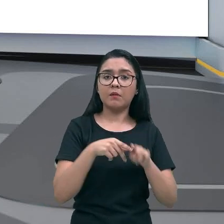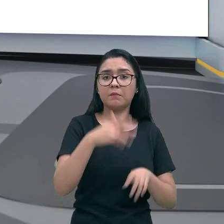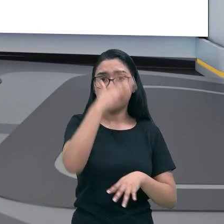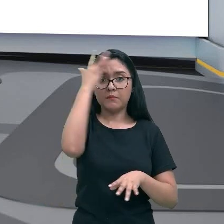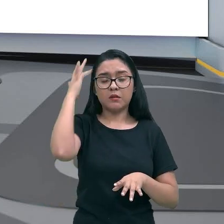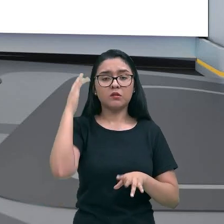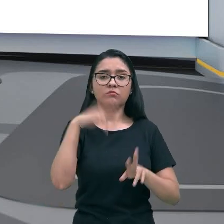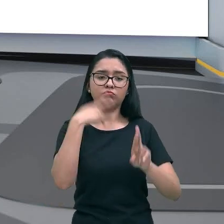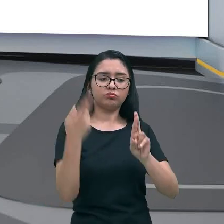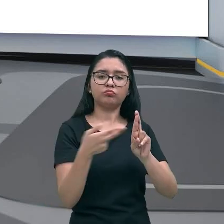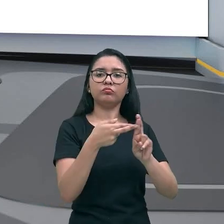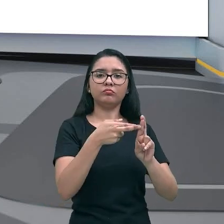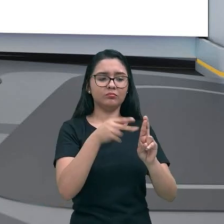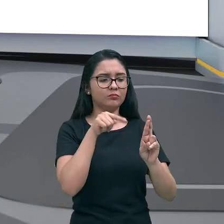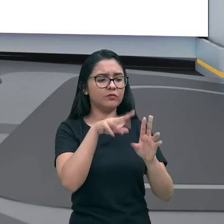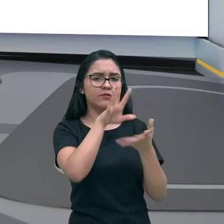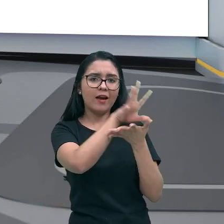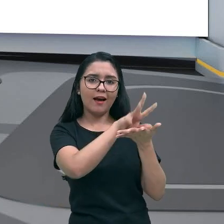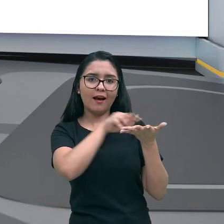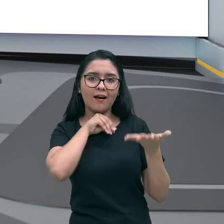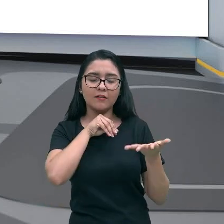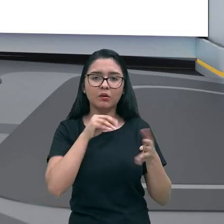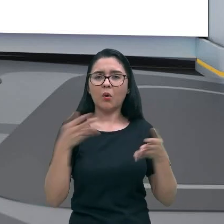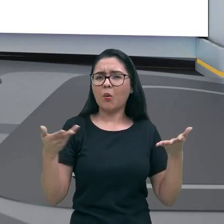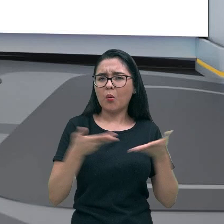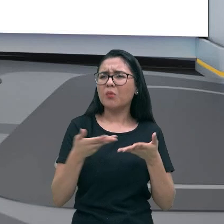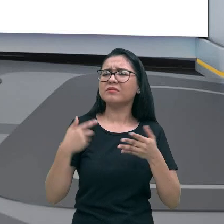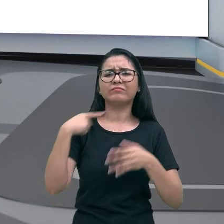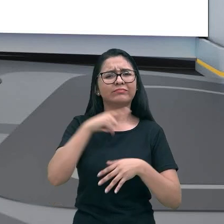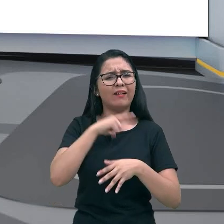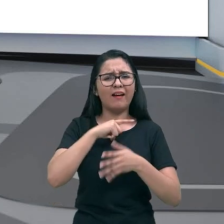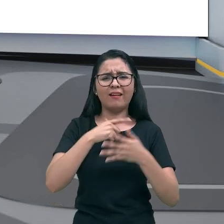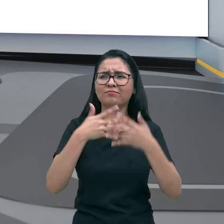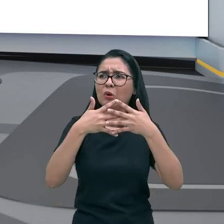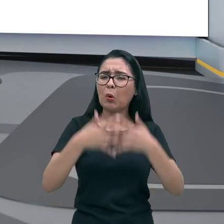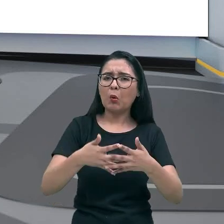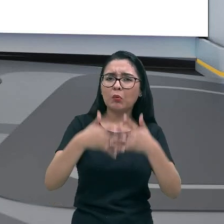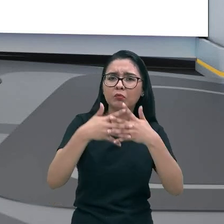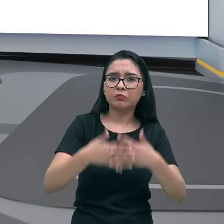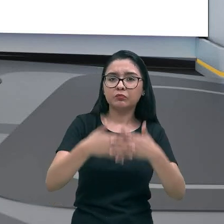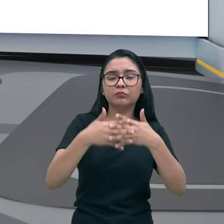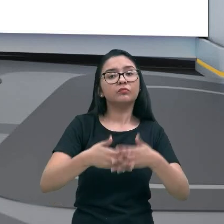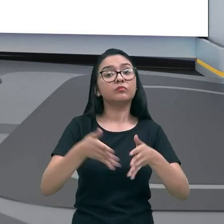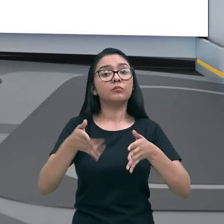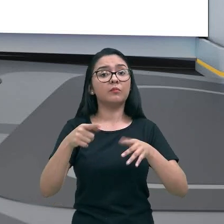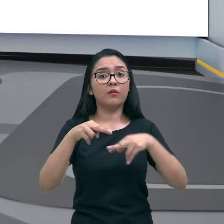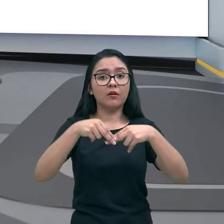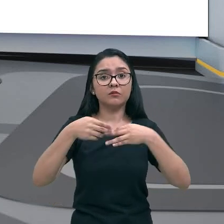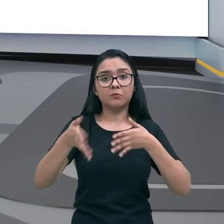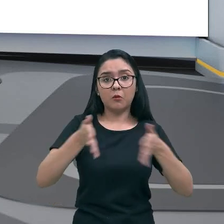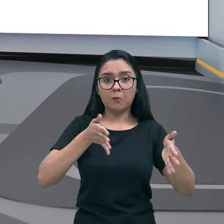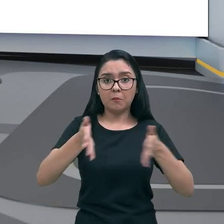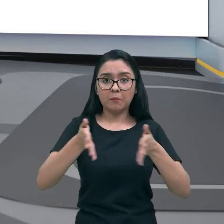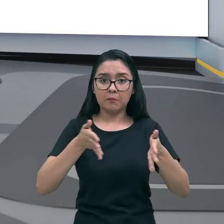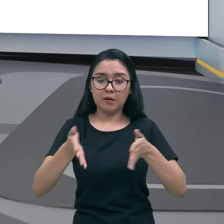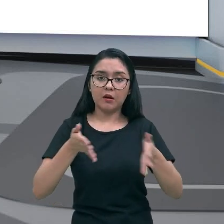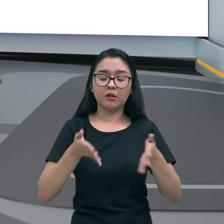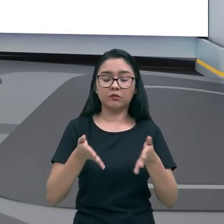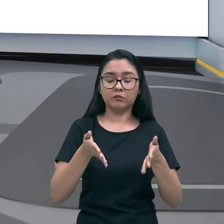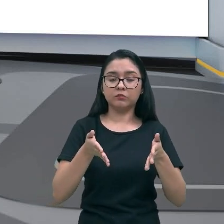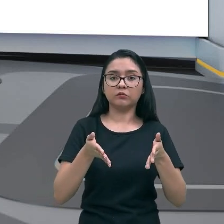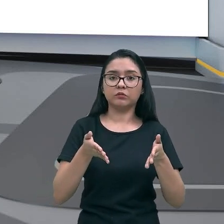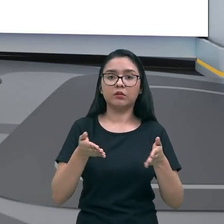normal, até hoje, gente, a gente fica confuso com muitas situações, né, Joyce? O momento da adolescência são muitas descobertas. É quando